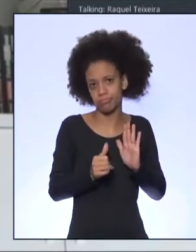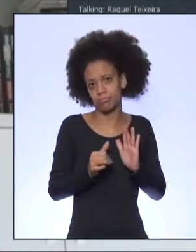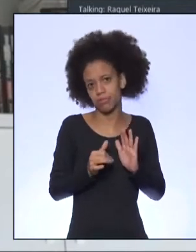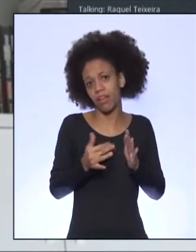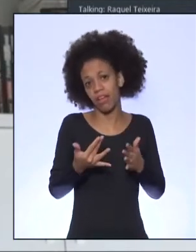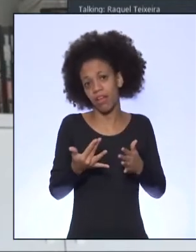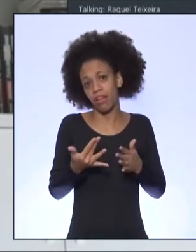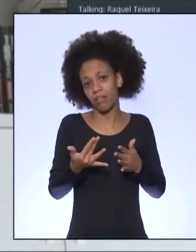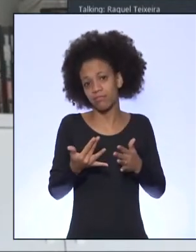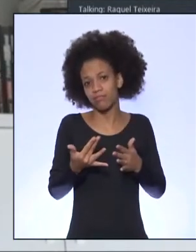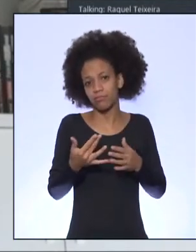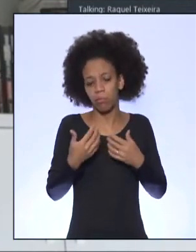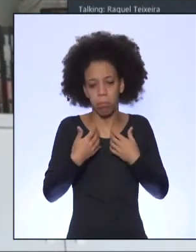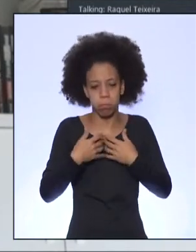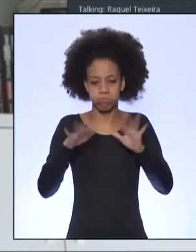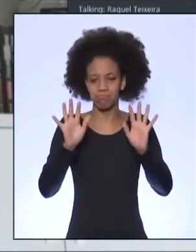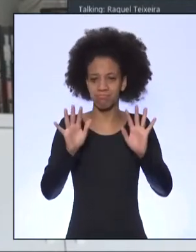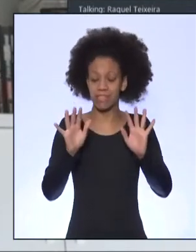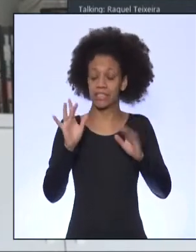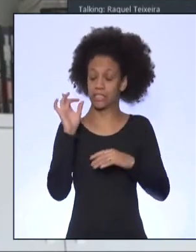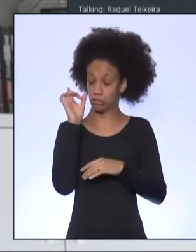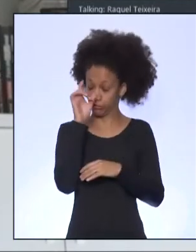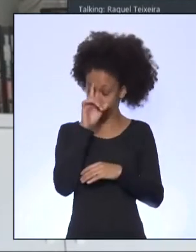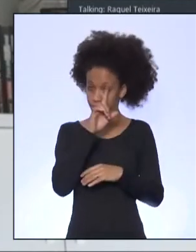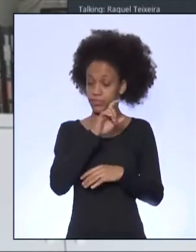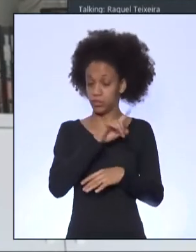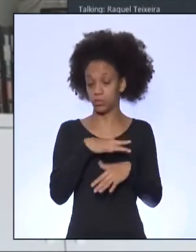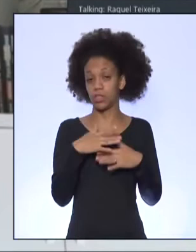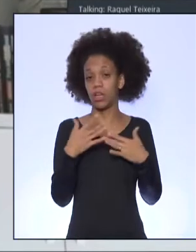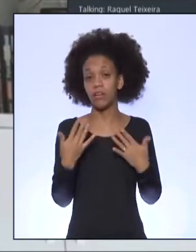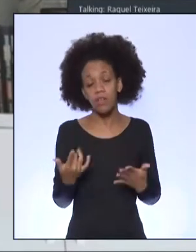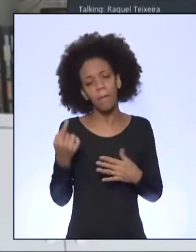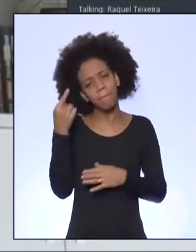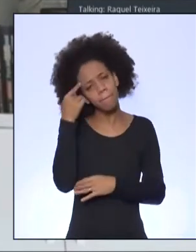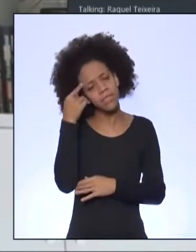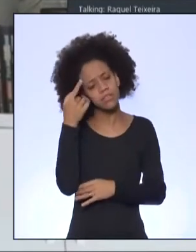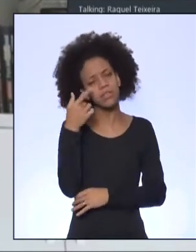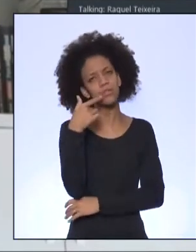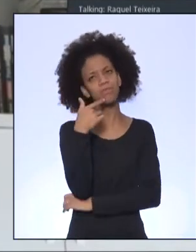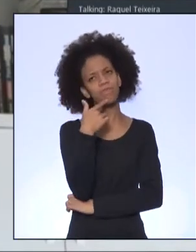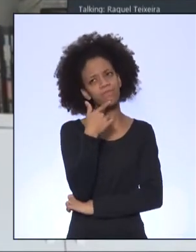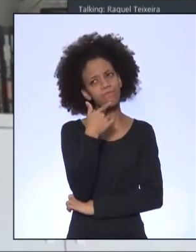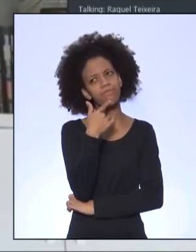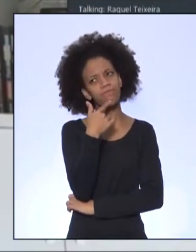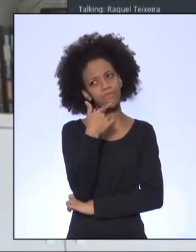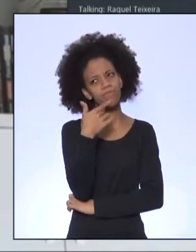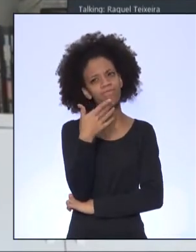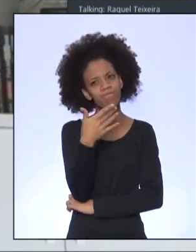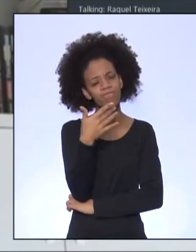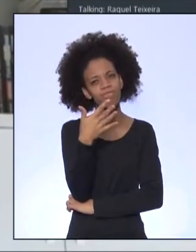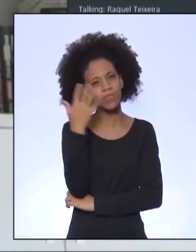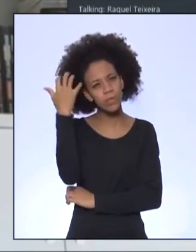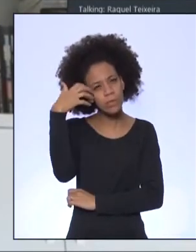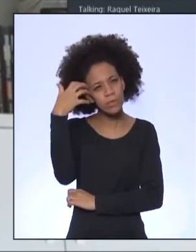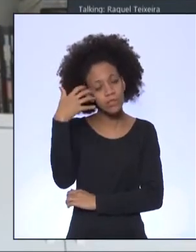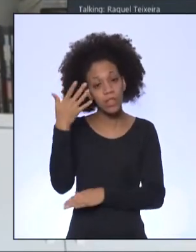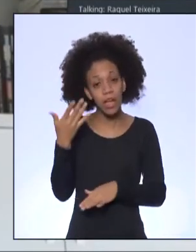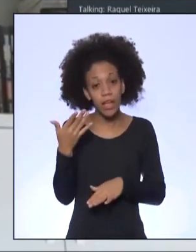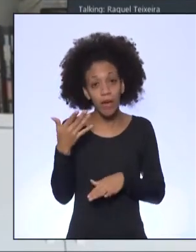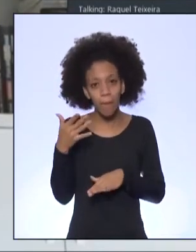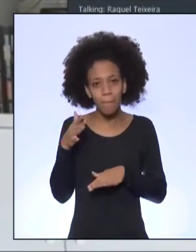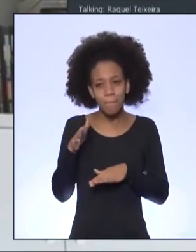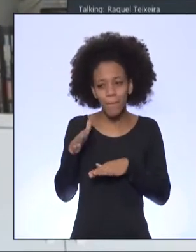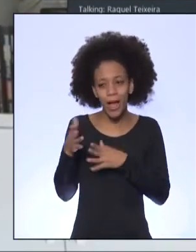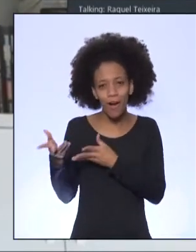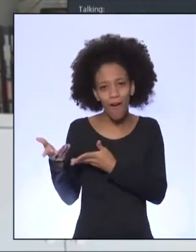é sempre muito complicado. E foi pensando nesse sentimento de incerteza que eu convidei para estar